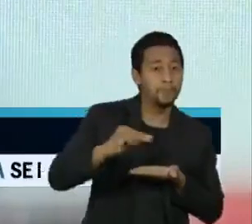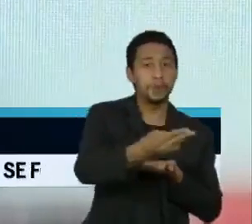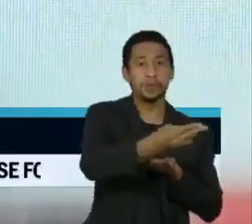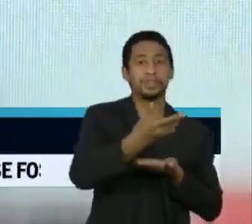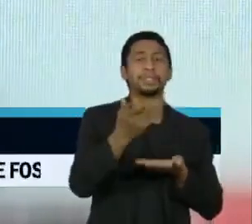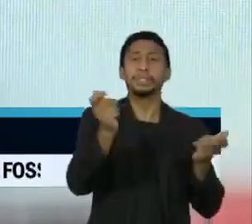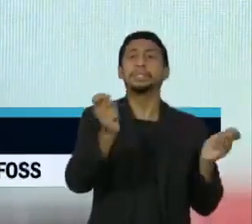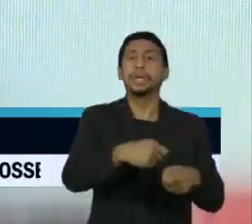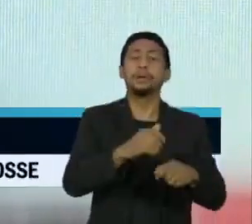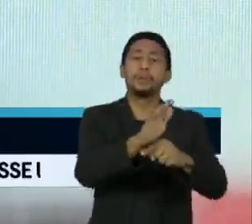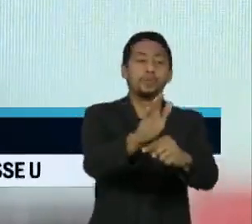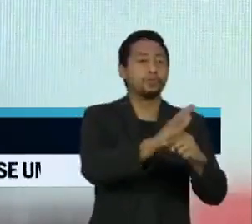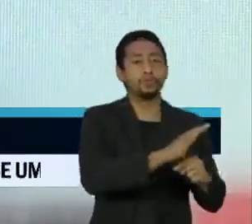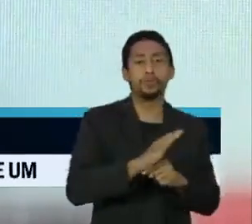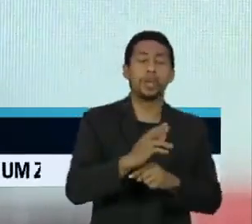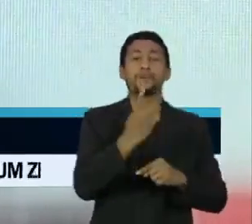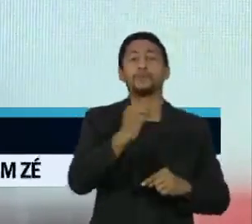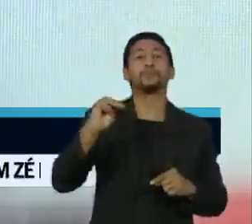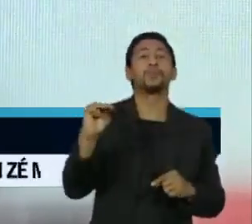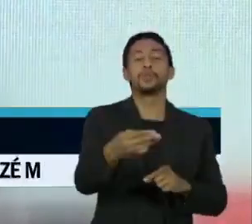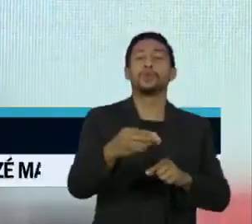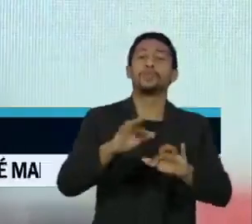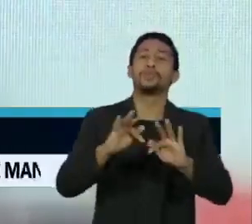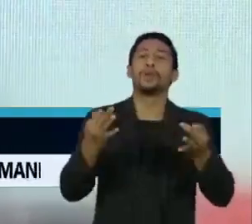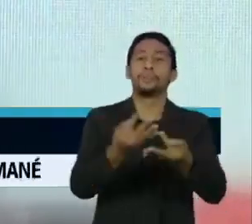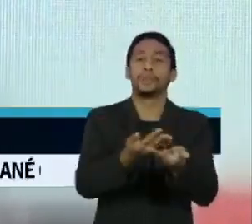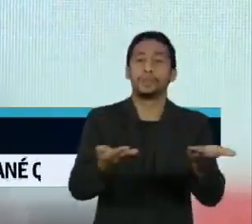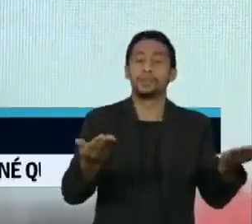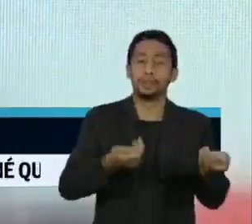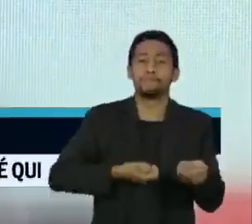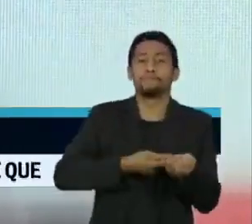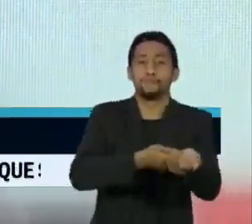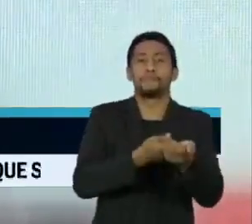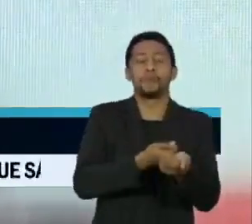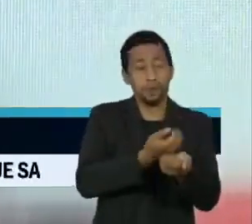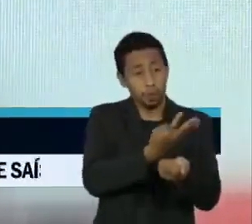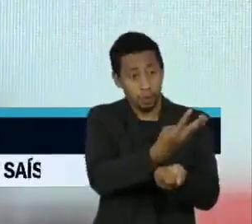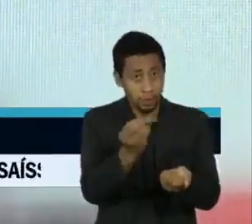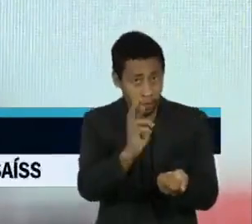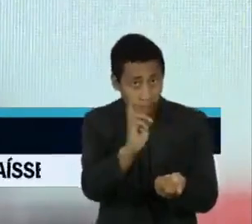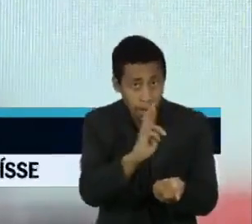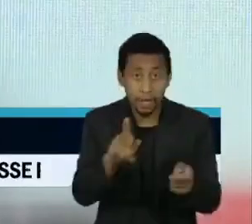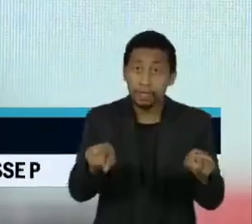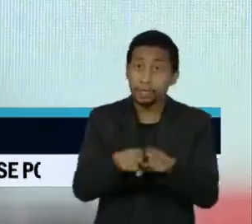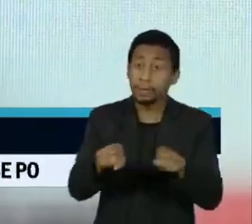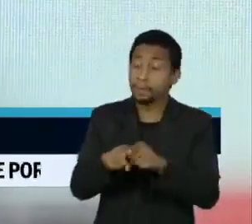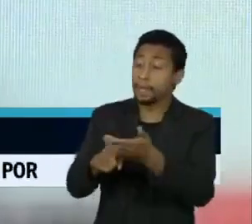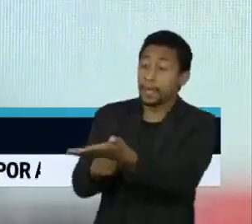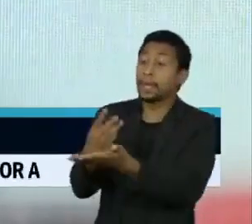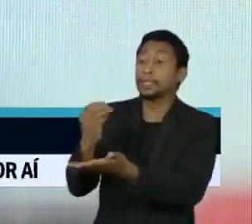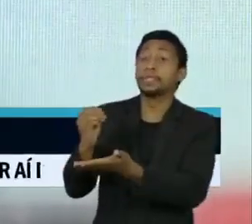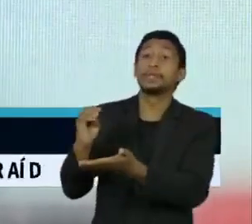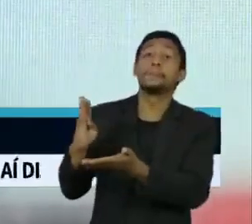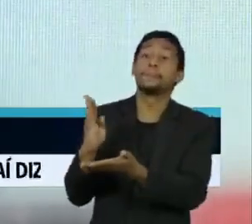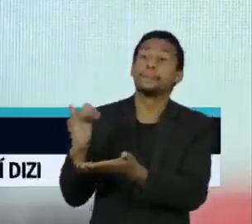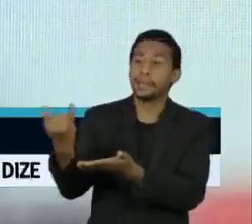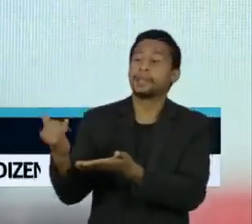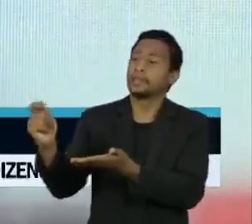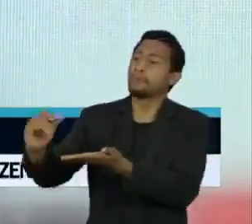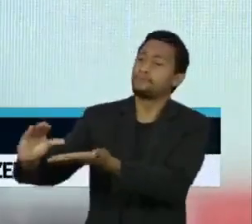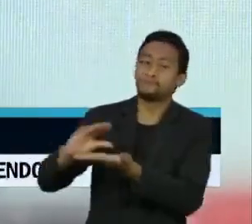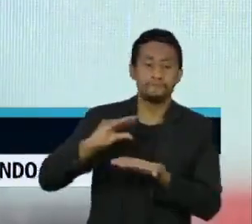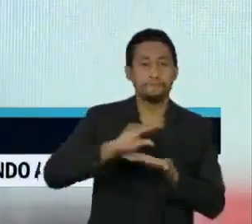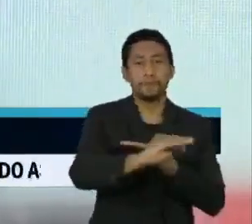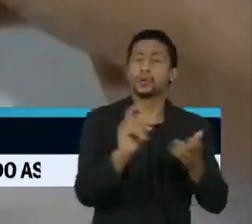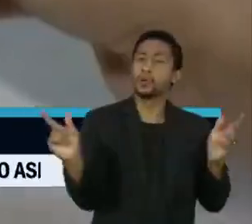20 milhões de famílias de R$400 e vou usar aqui mais 30 bilhões esse ano, muito menos do que os 700 do ano passado. Todo